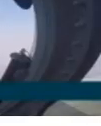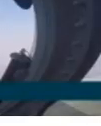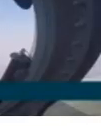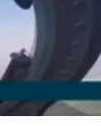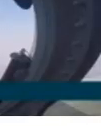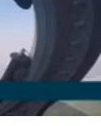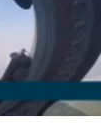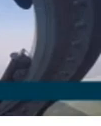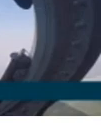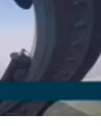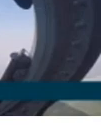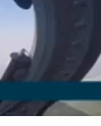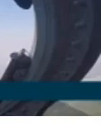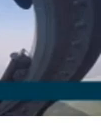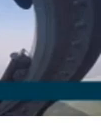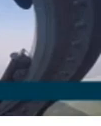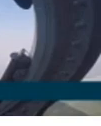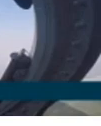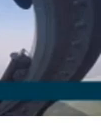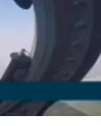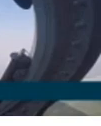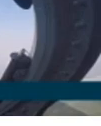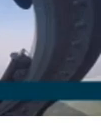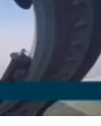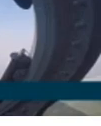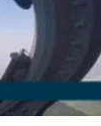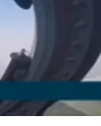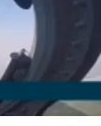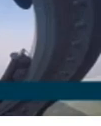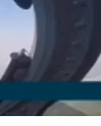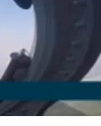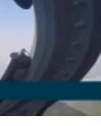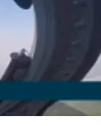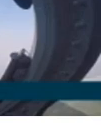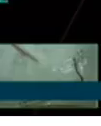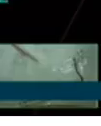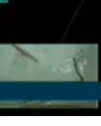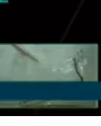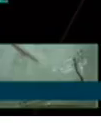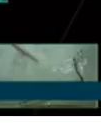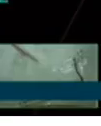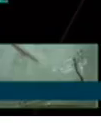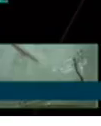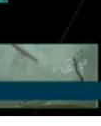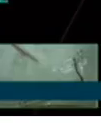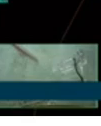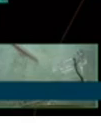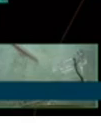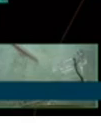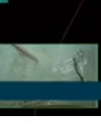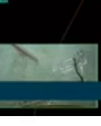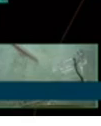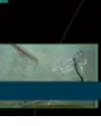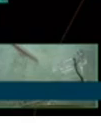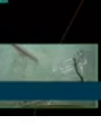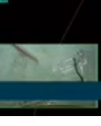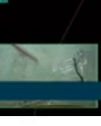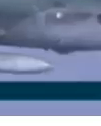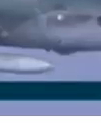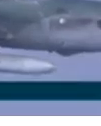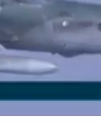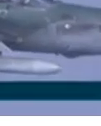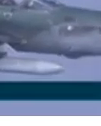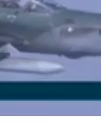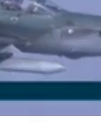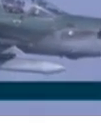essa informação ao centro em Curitiba. Olha lá, na lateral esquerda, lá em cima, ele começou a pegar um alvo e em mais algumas varreduras ele vai